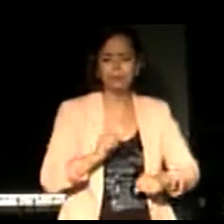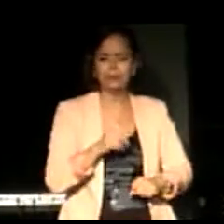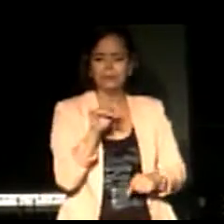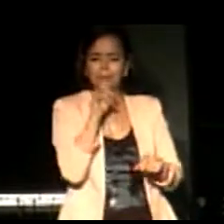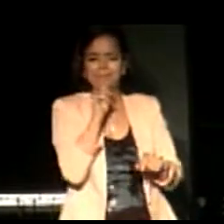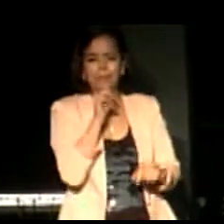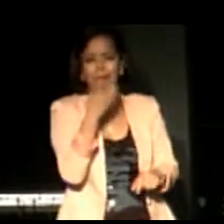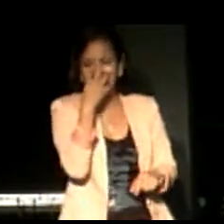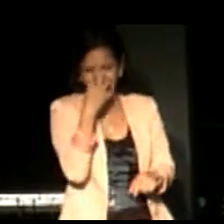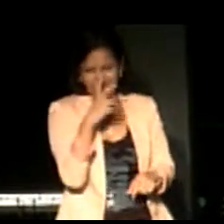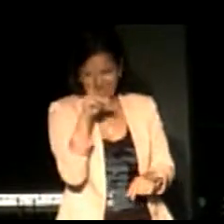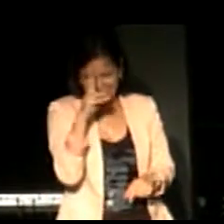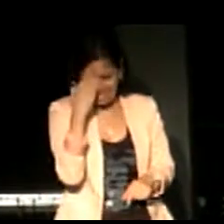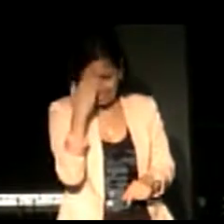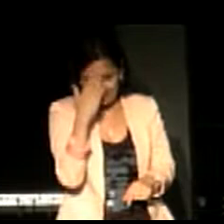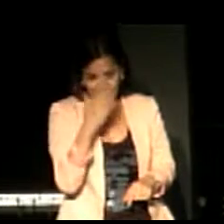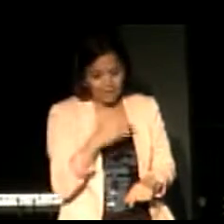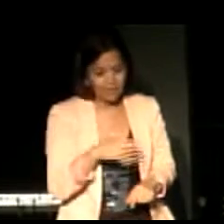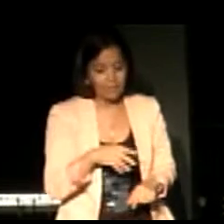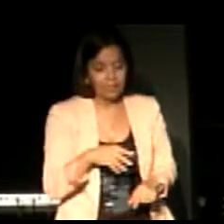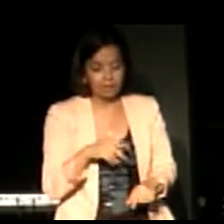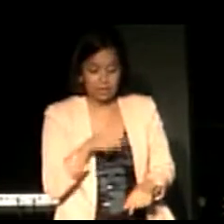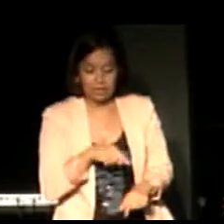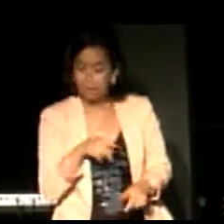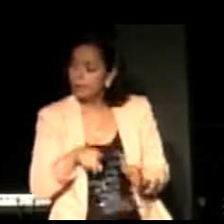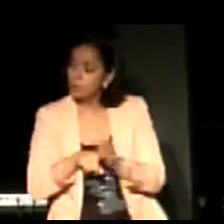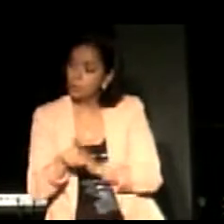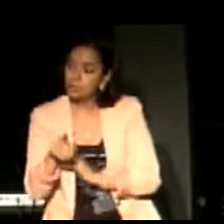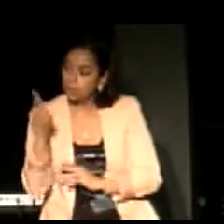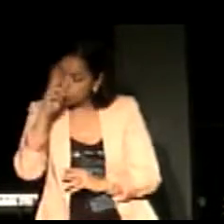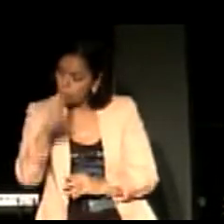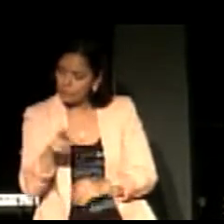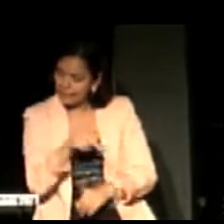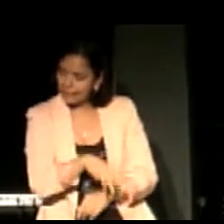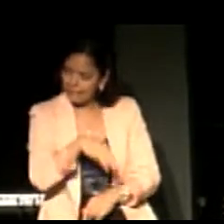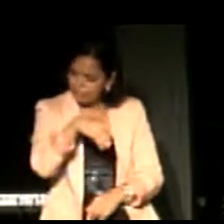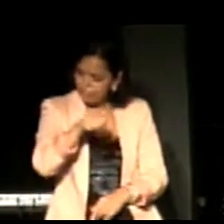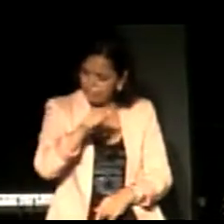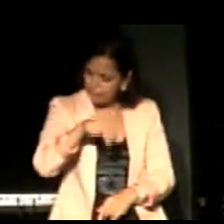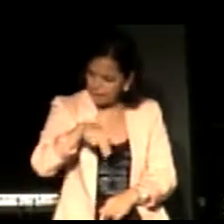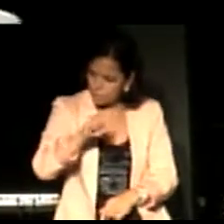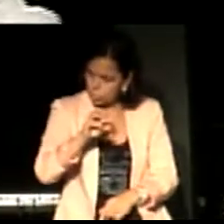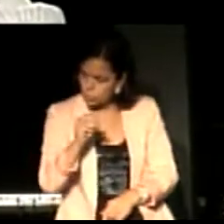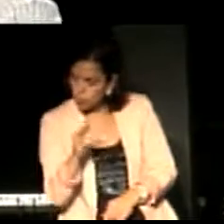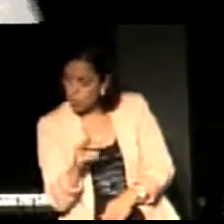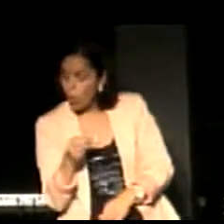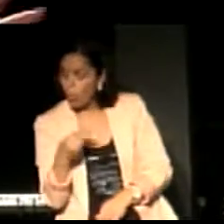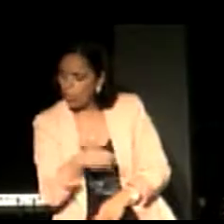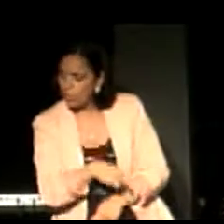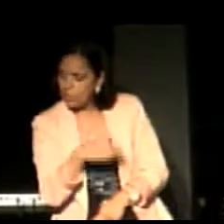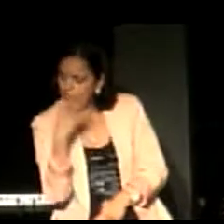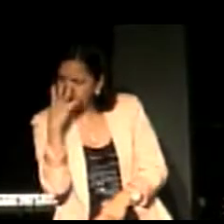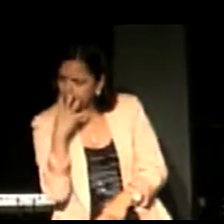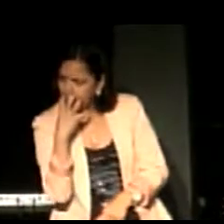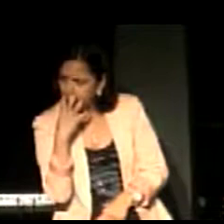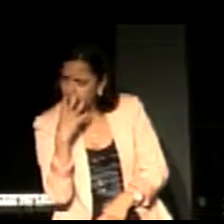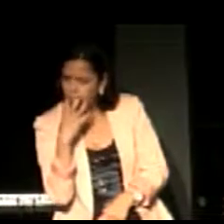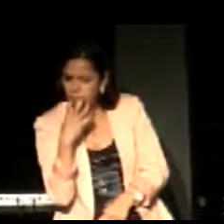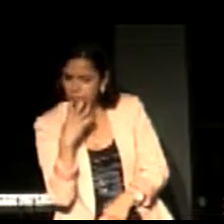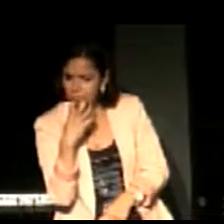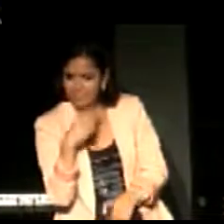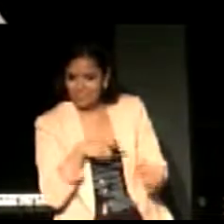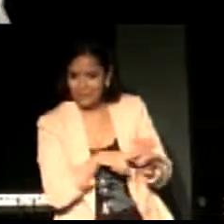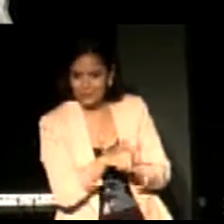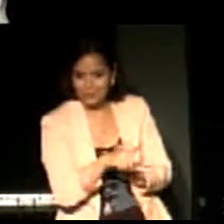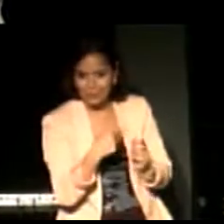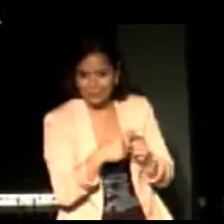que você pergunta? Ele é manso ou ele é bravo? Então parece que o manso, tudo pode. Você faz o